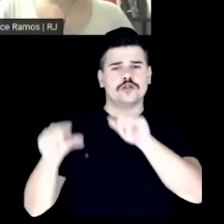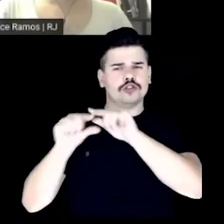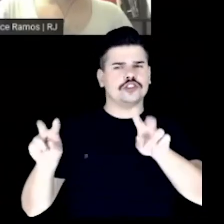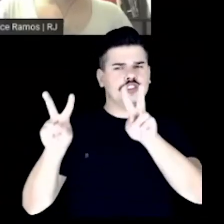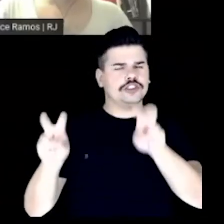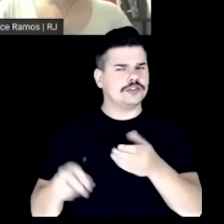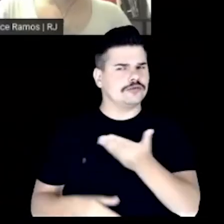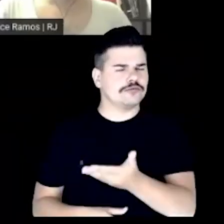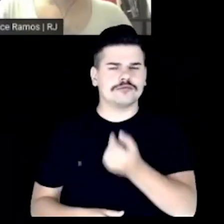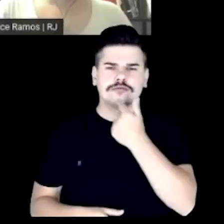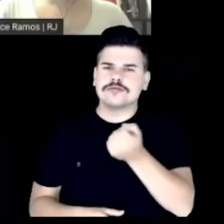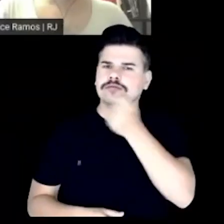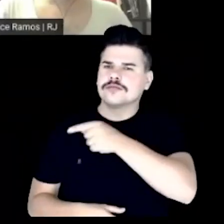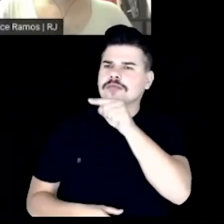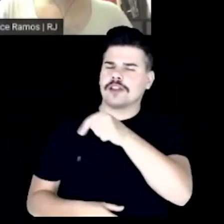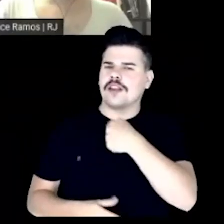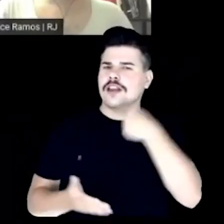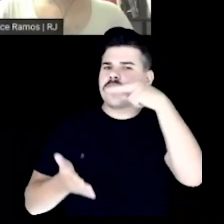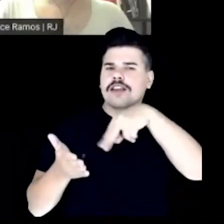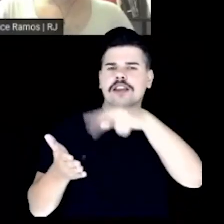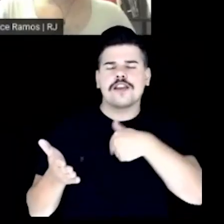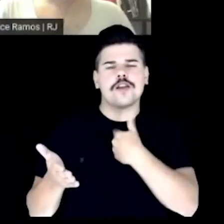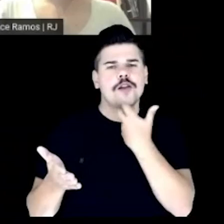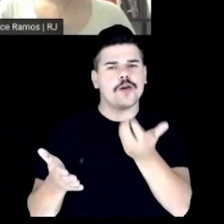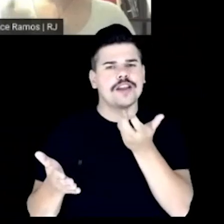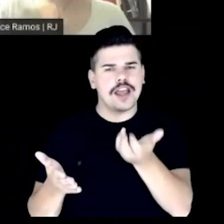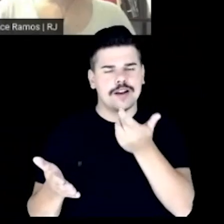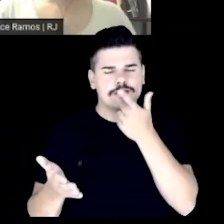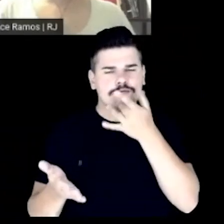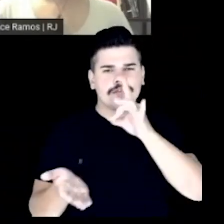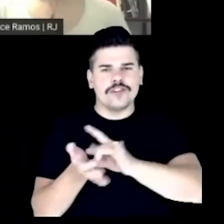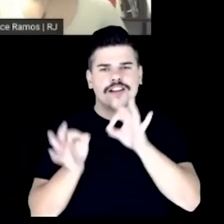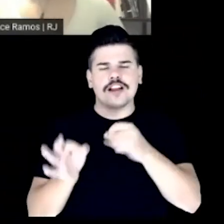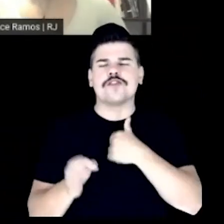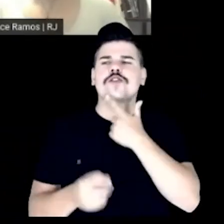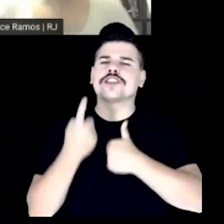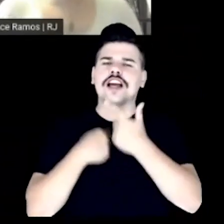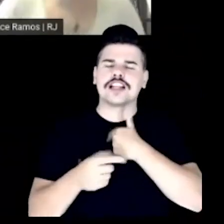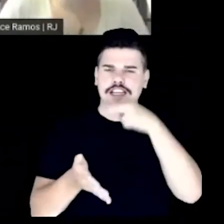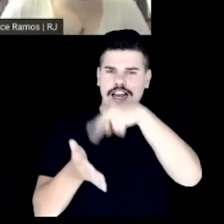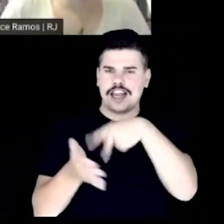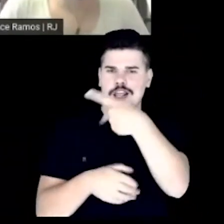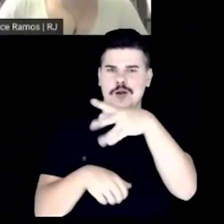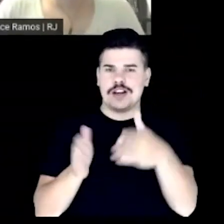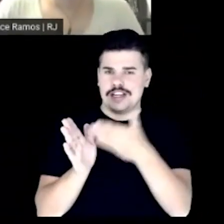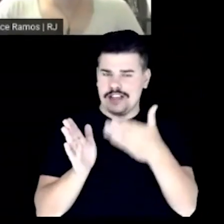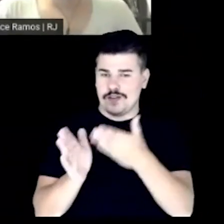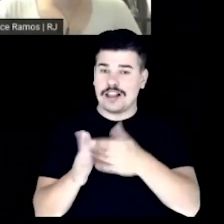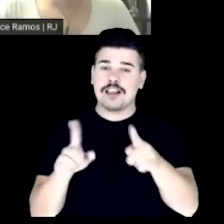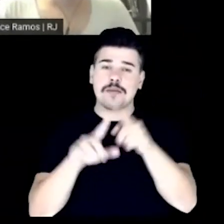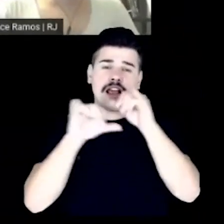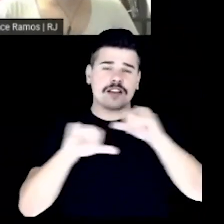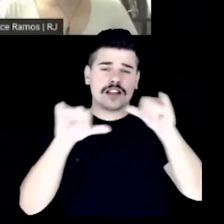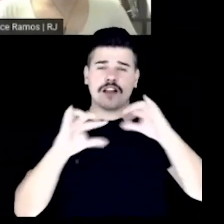pelo fato do título, né, Frontispício é um baita título. Eu confesso que vou sair daqui e vou ir atrás dele.